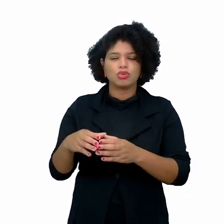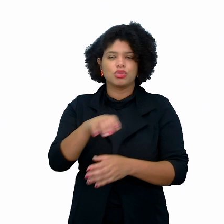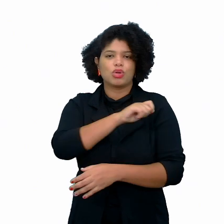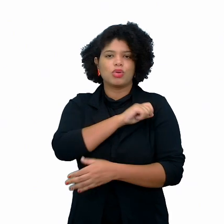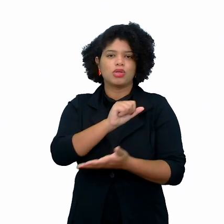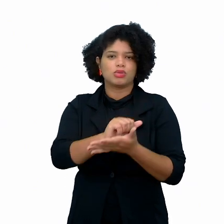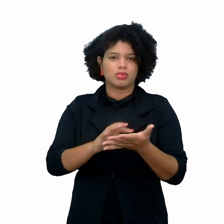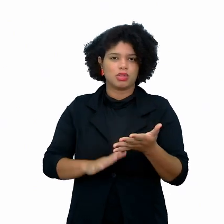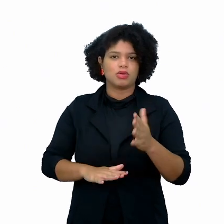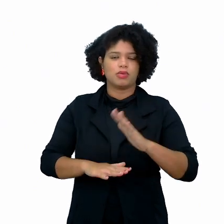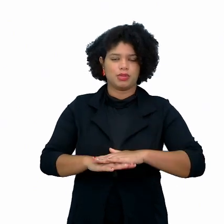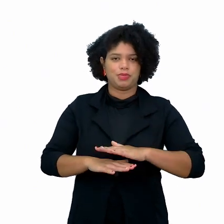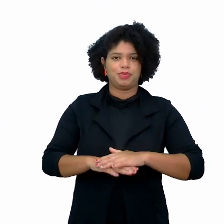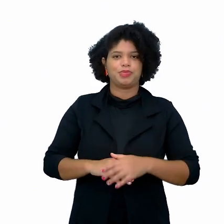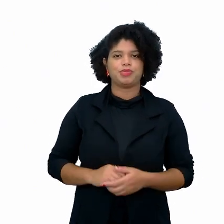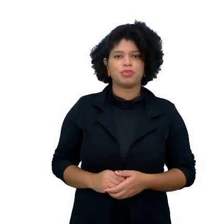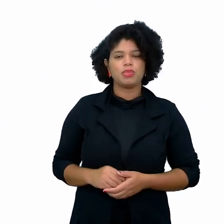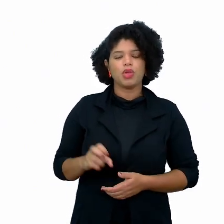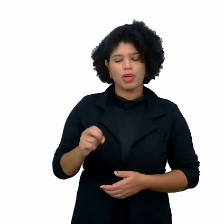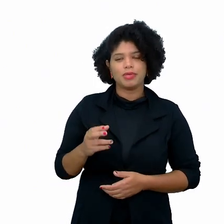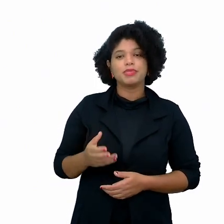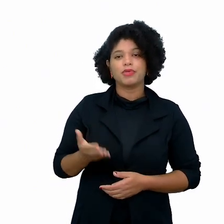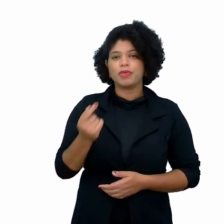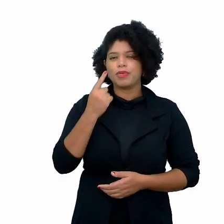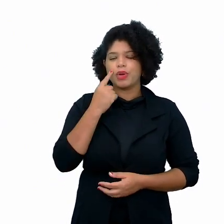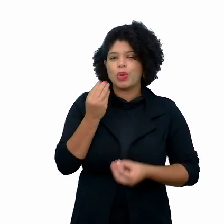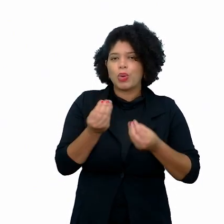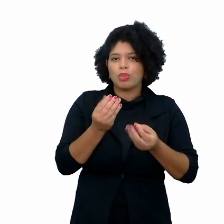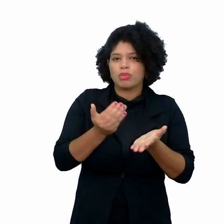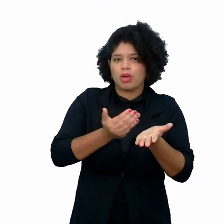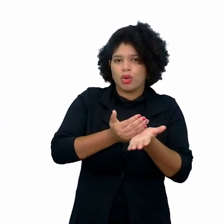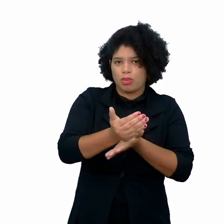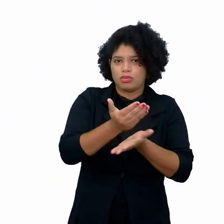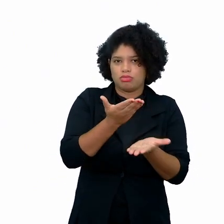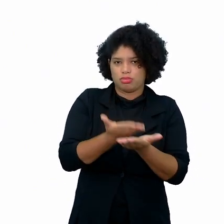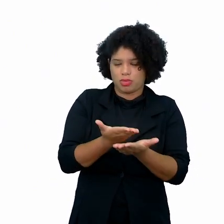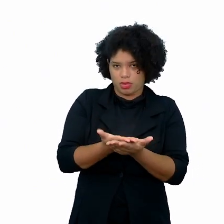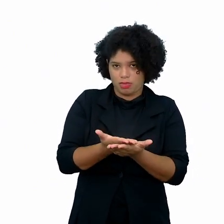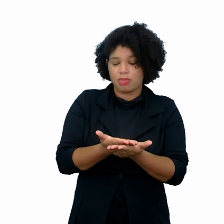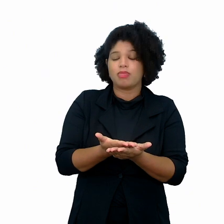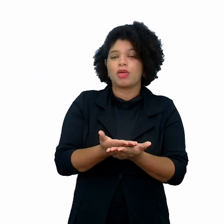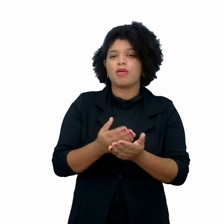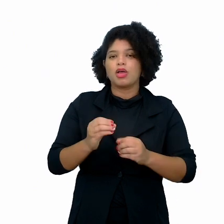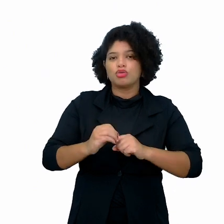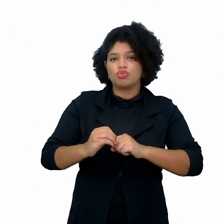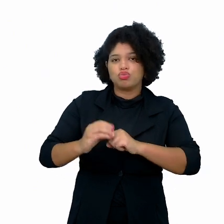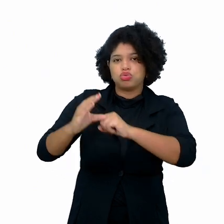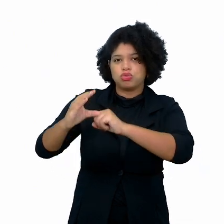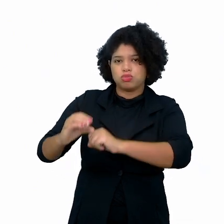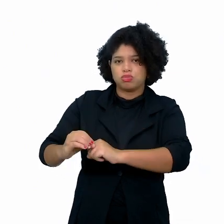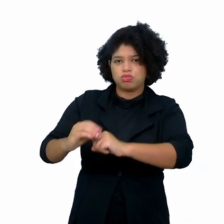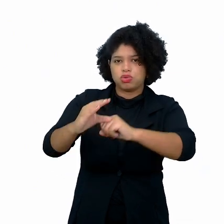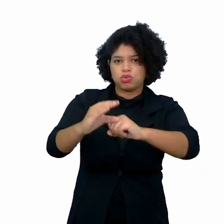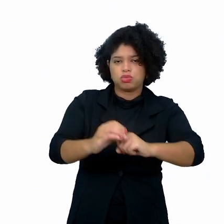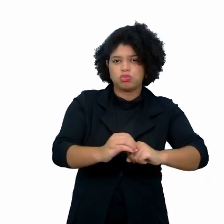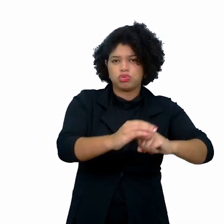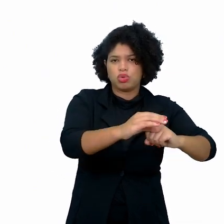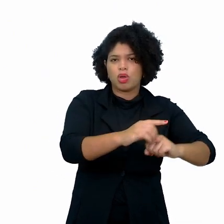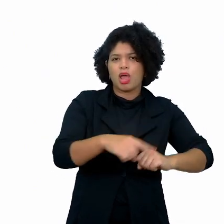atividade. Então, para iniciar a aula, faremos o levantamento dos conhecimentos prévios das